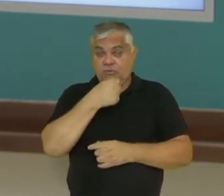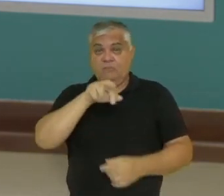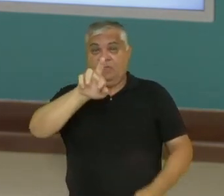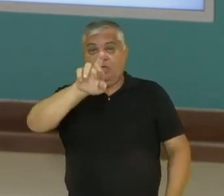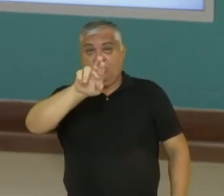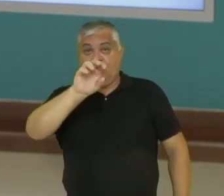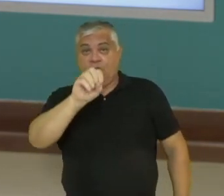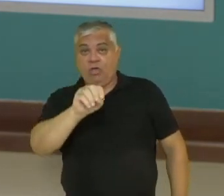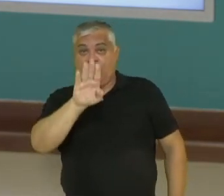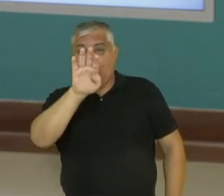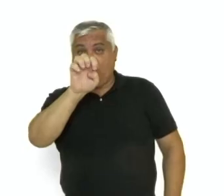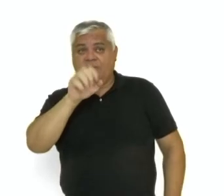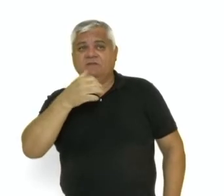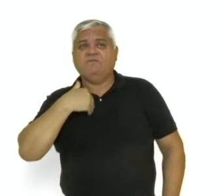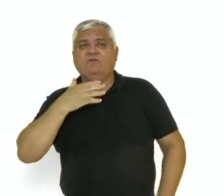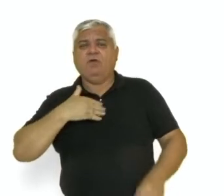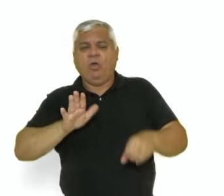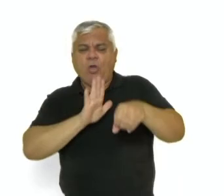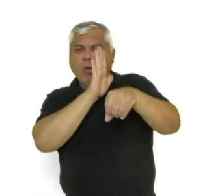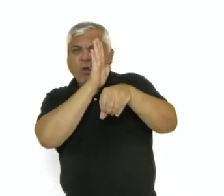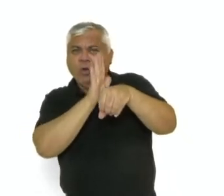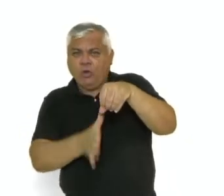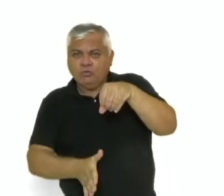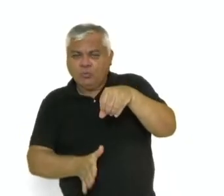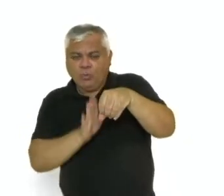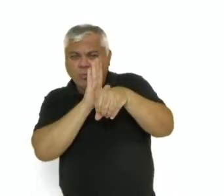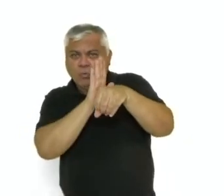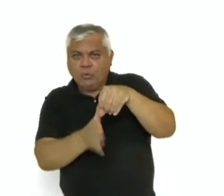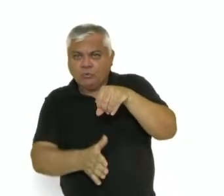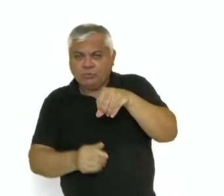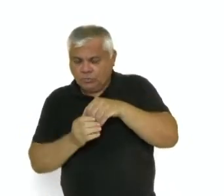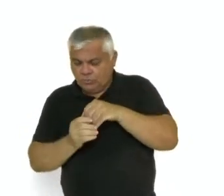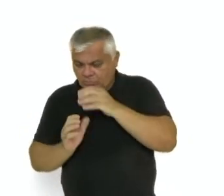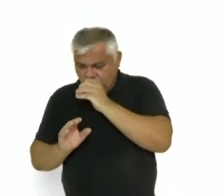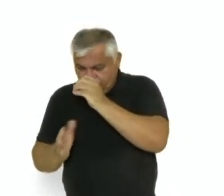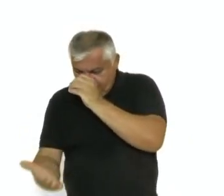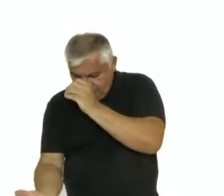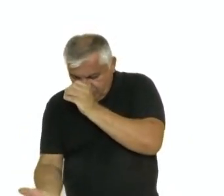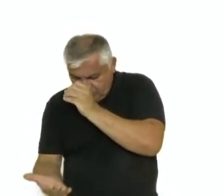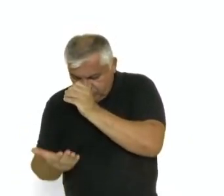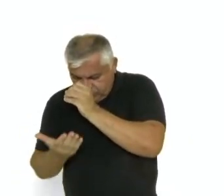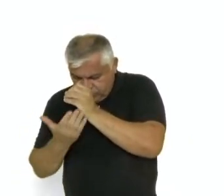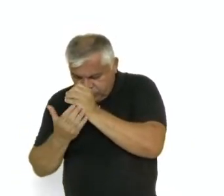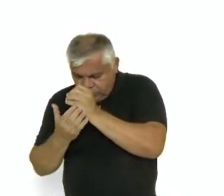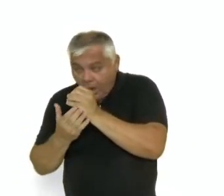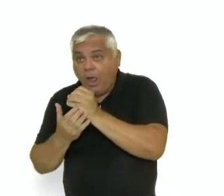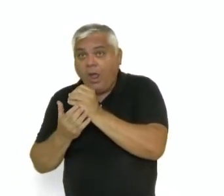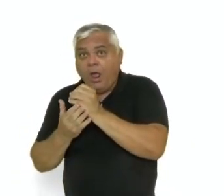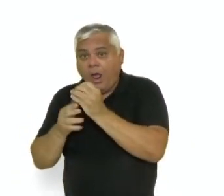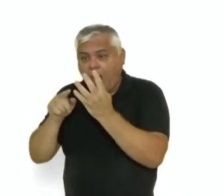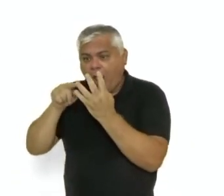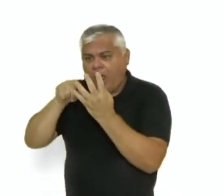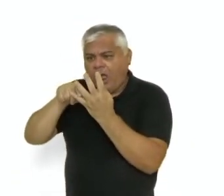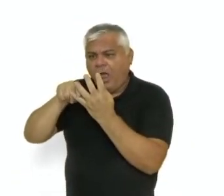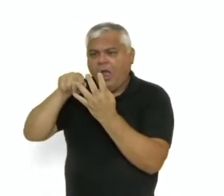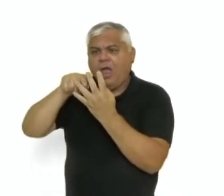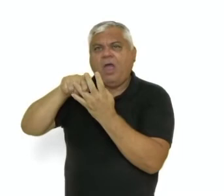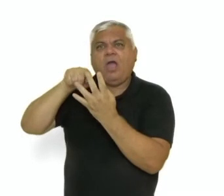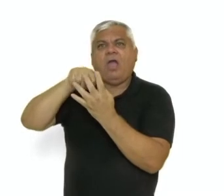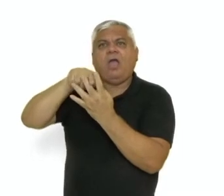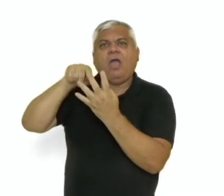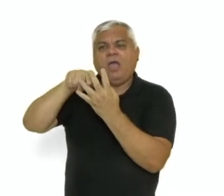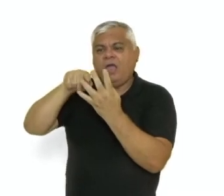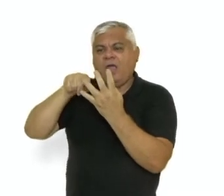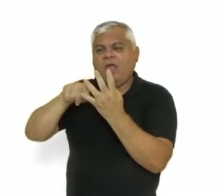analisou o corte de a cortiça em um microscópio e verificou a presença de espaços vazios, os quais ele